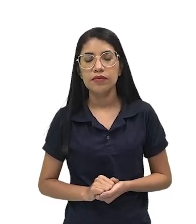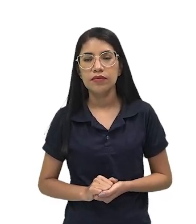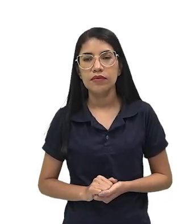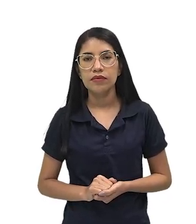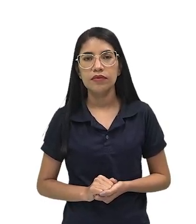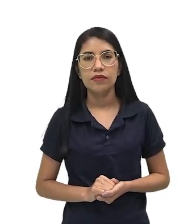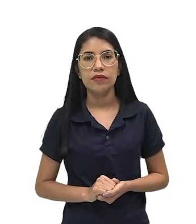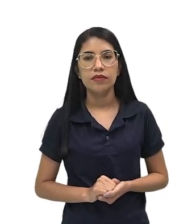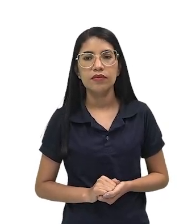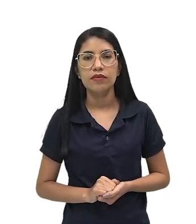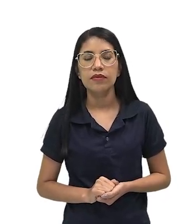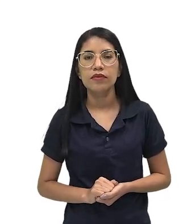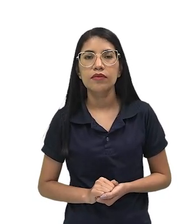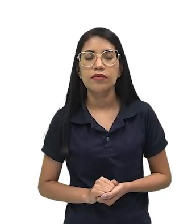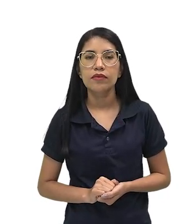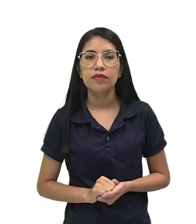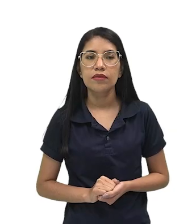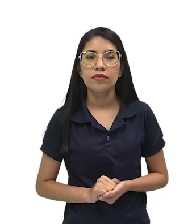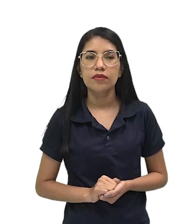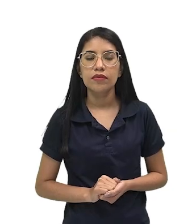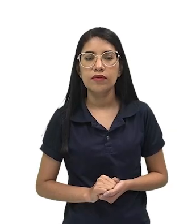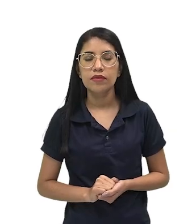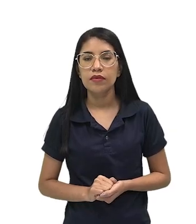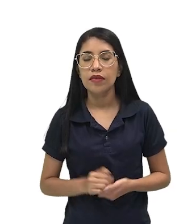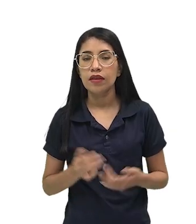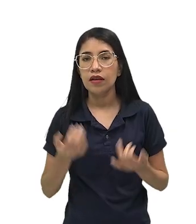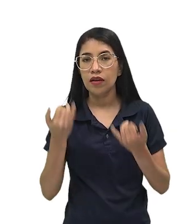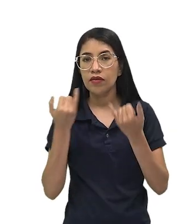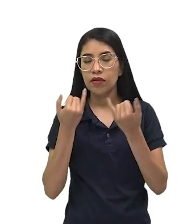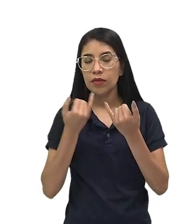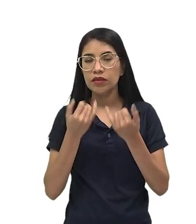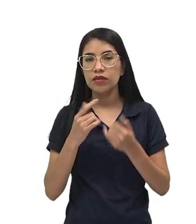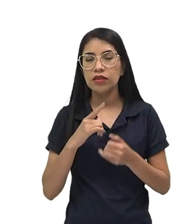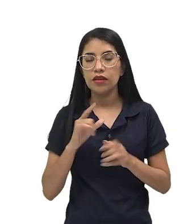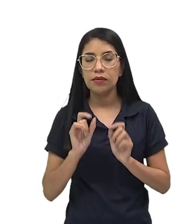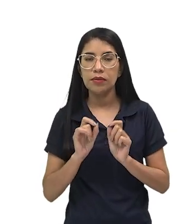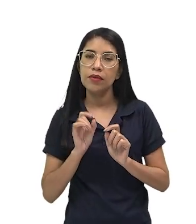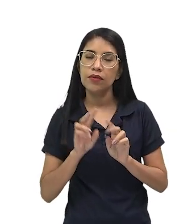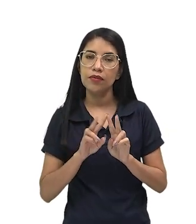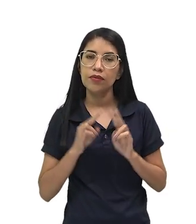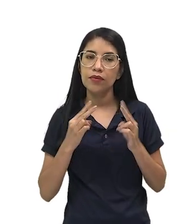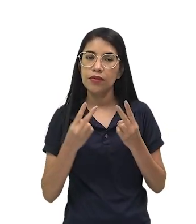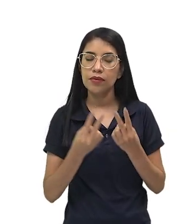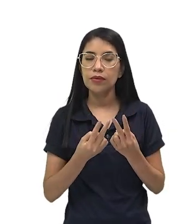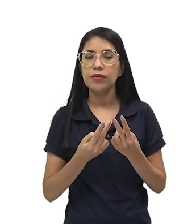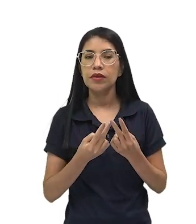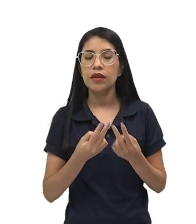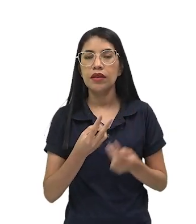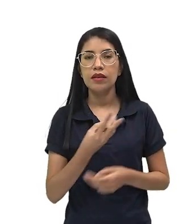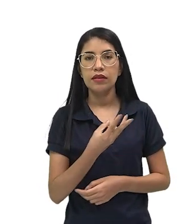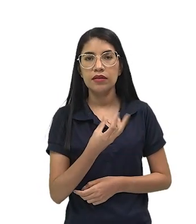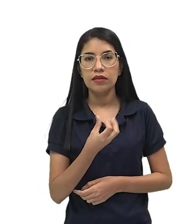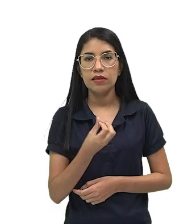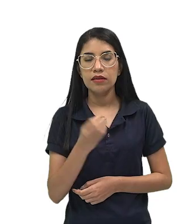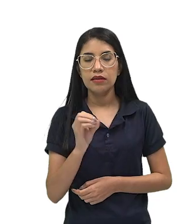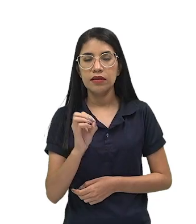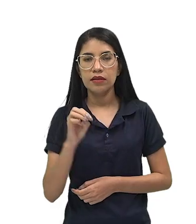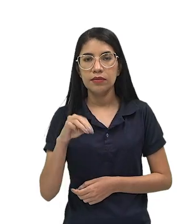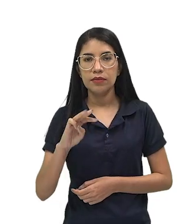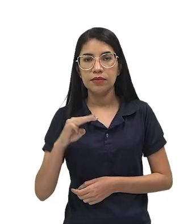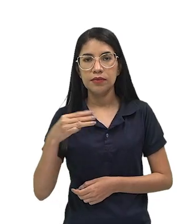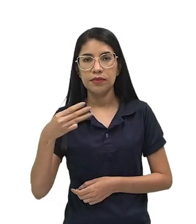sendo dado o volume do cilindro, que ele é 360